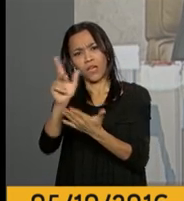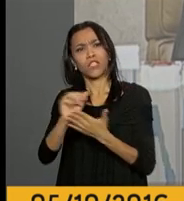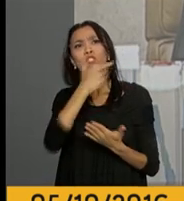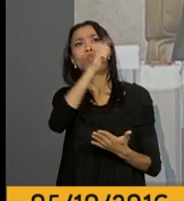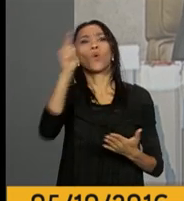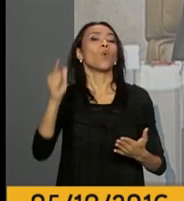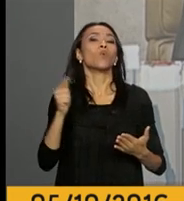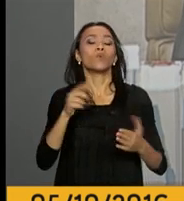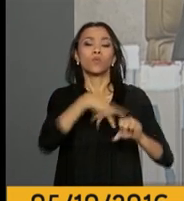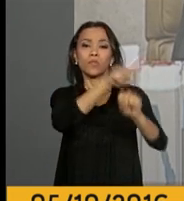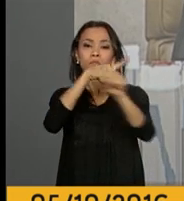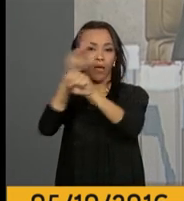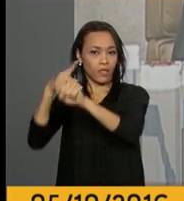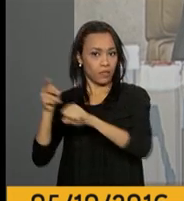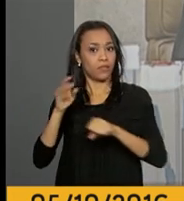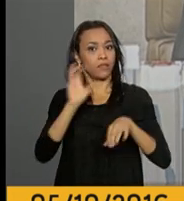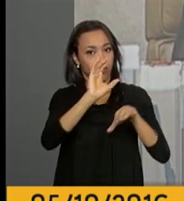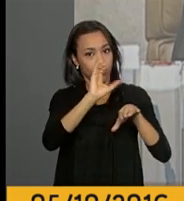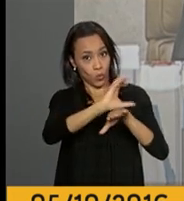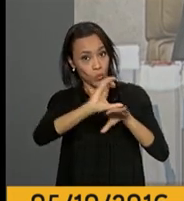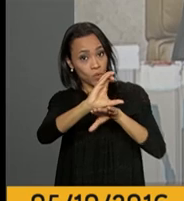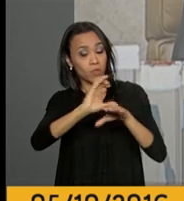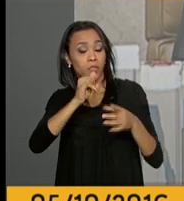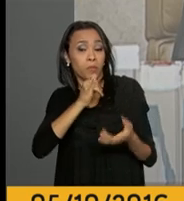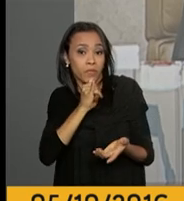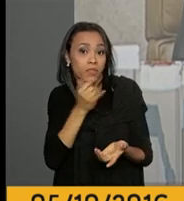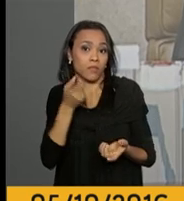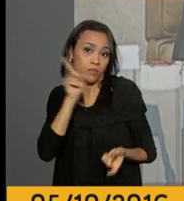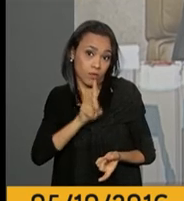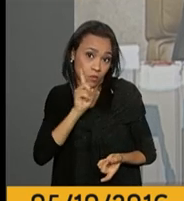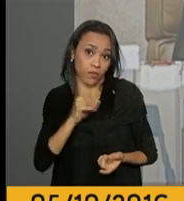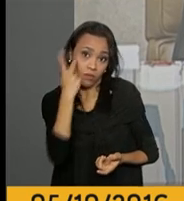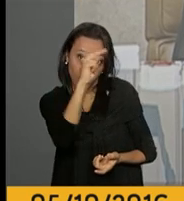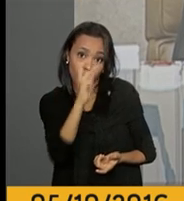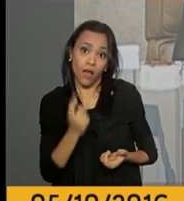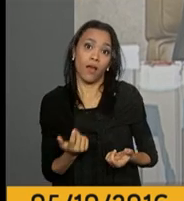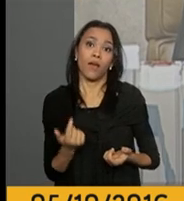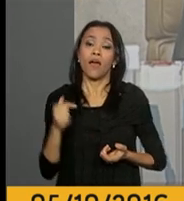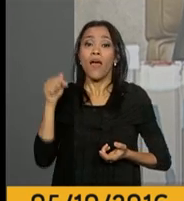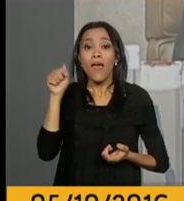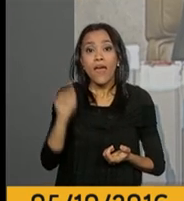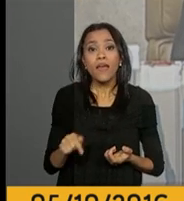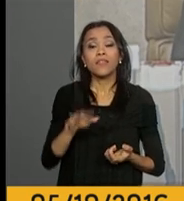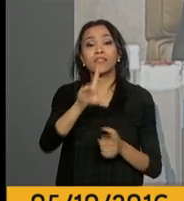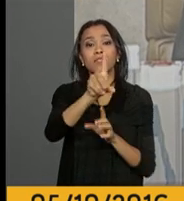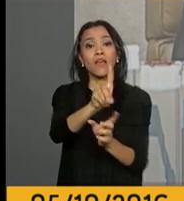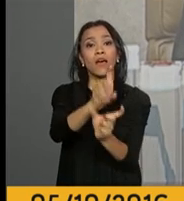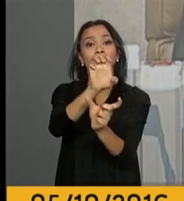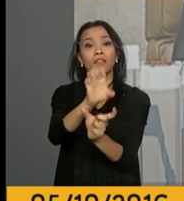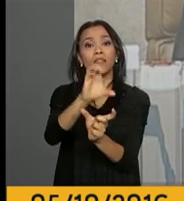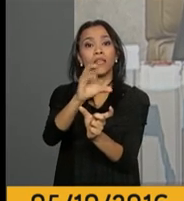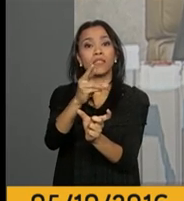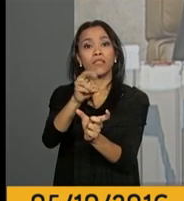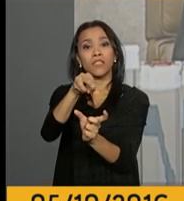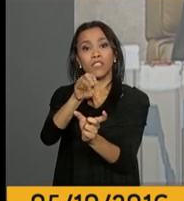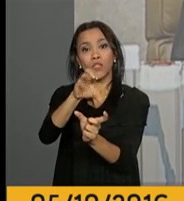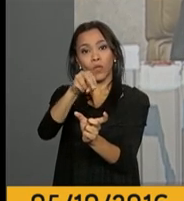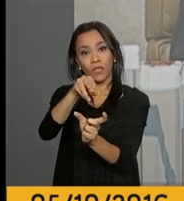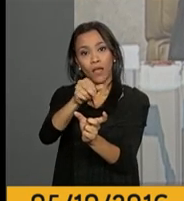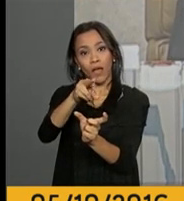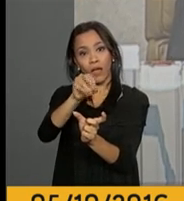outros países no particular ação norteamericana o fato é que essa discricionariedade do Legislativo